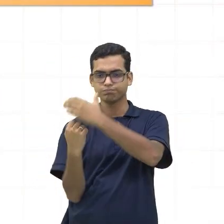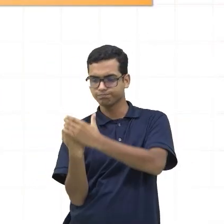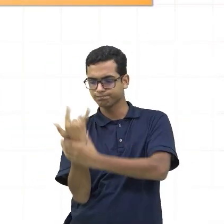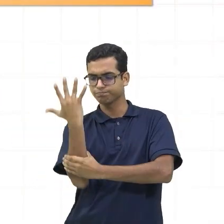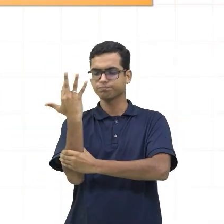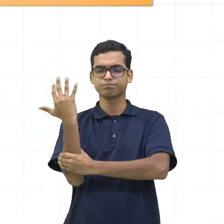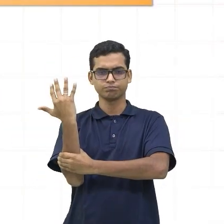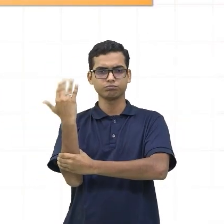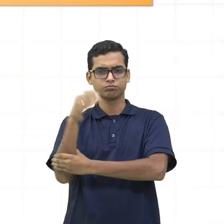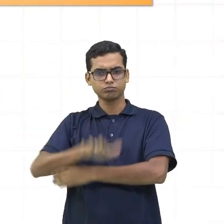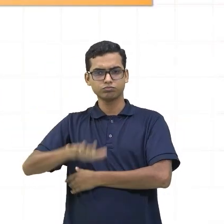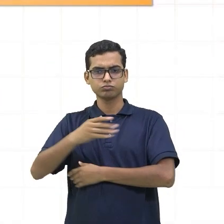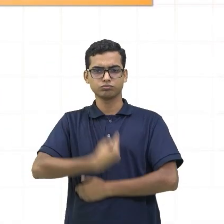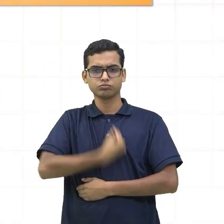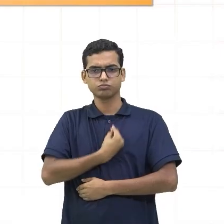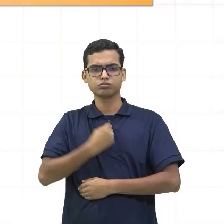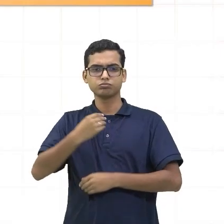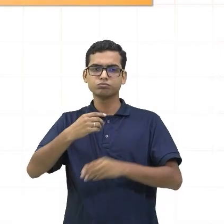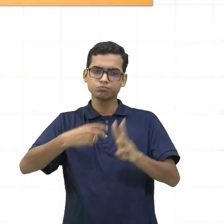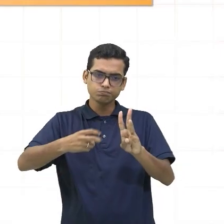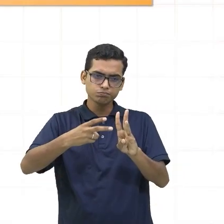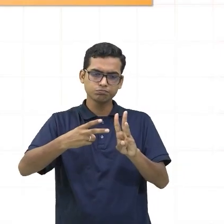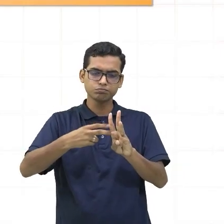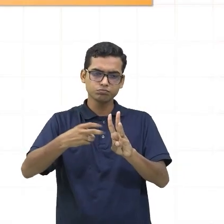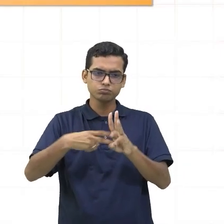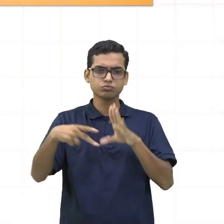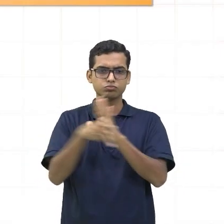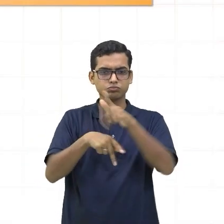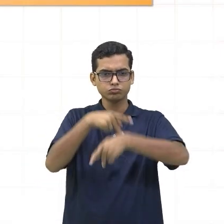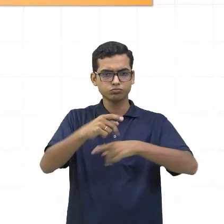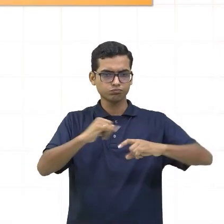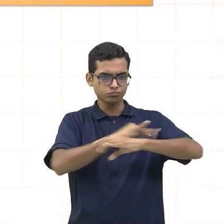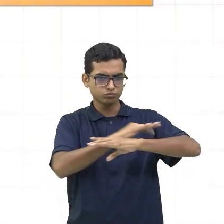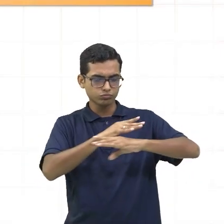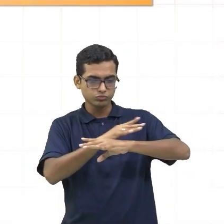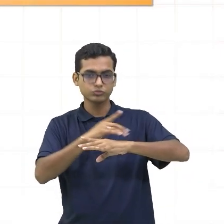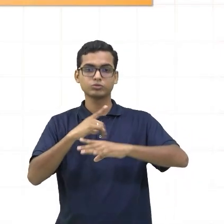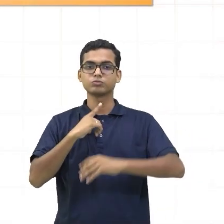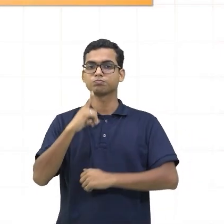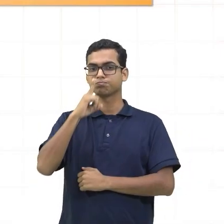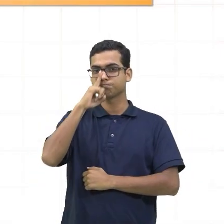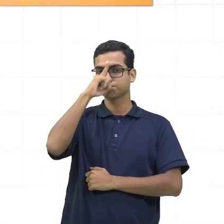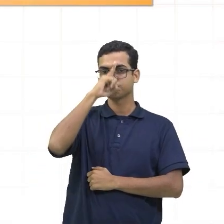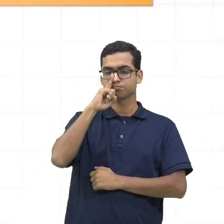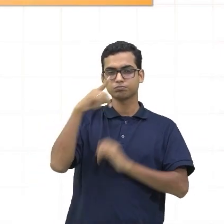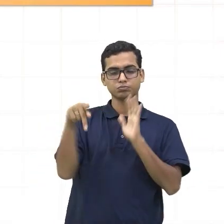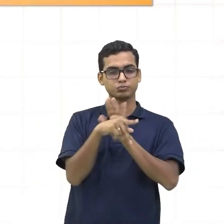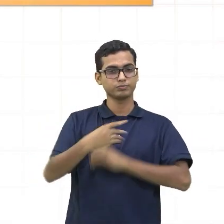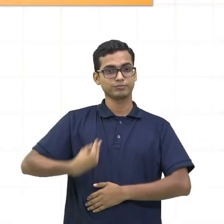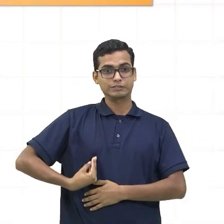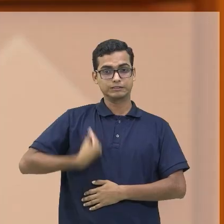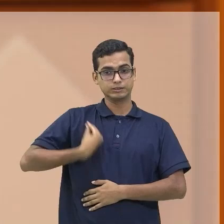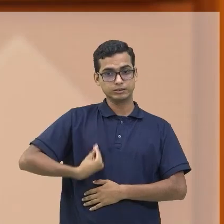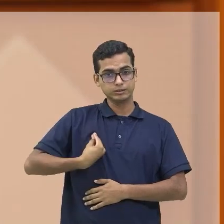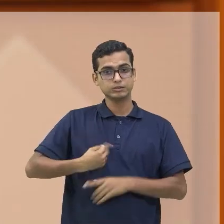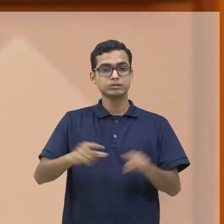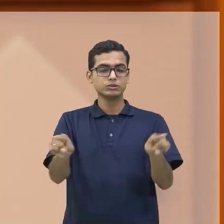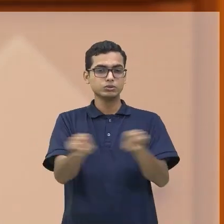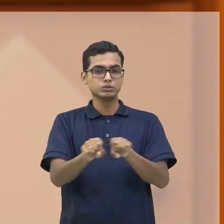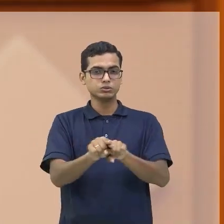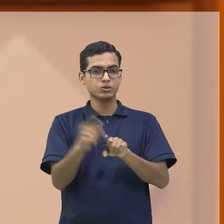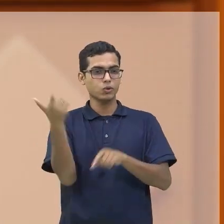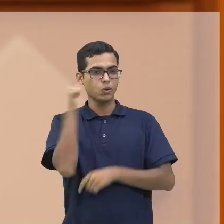né, vivendo essas ameaças em relação à sua existência. Nós temos, né, a contribuição